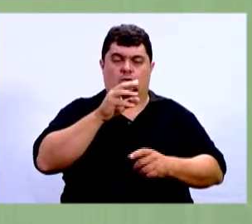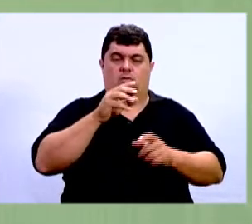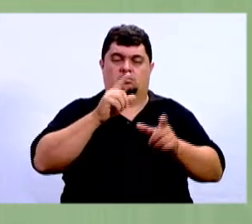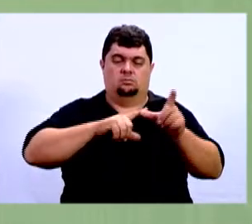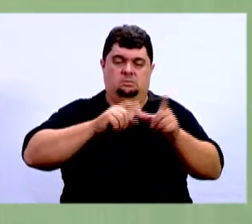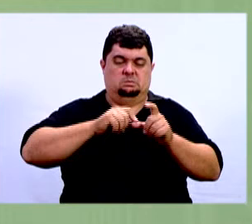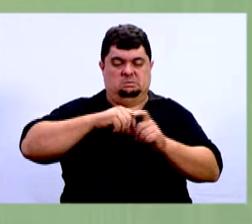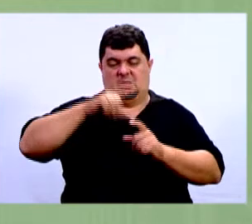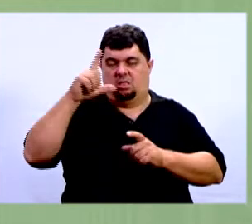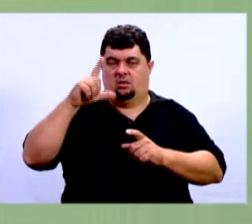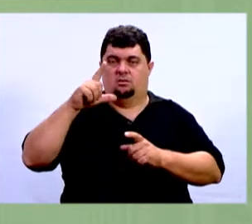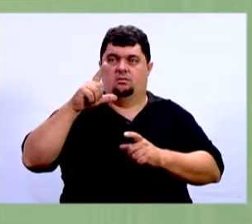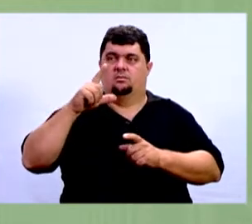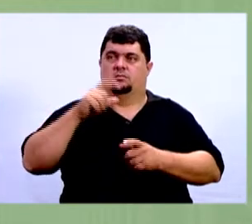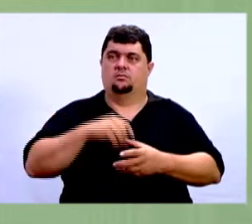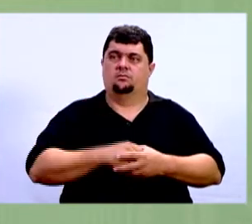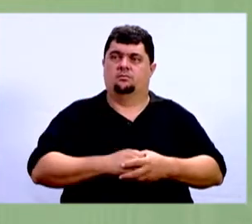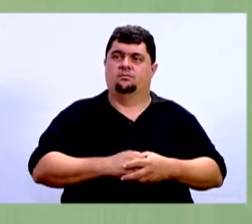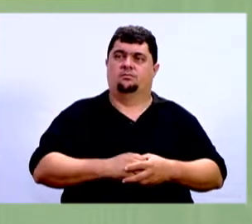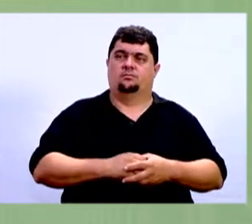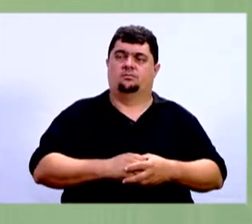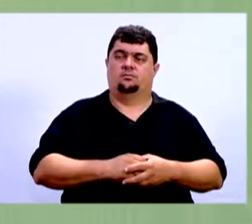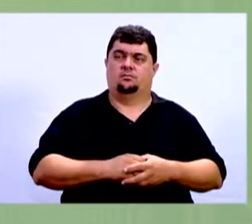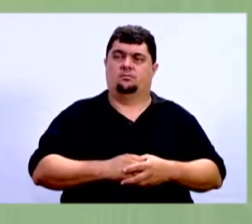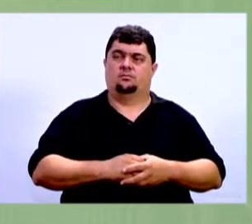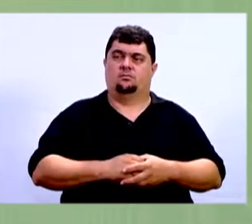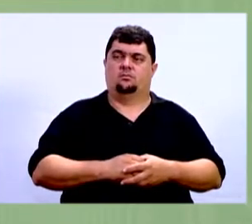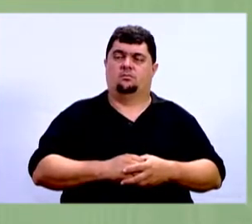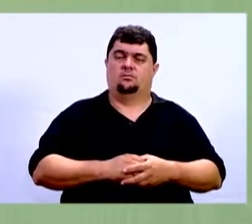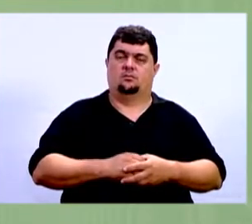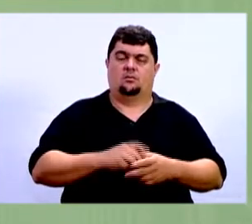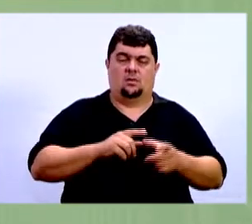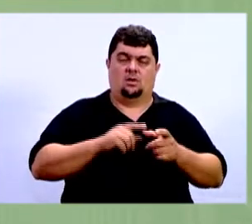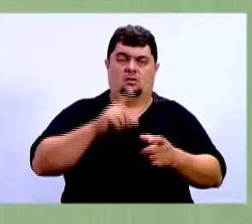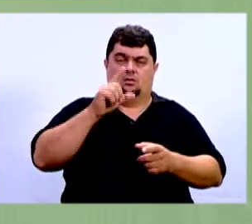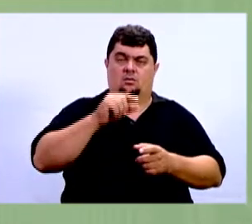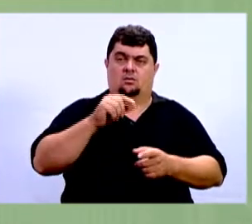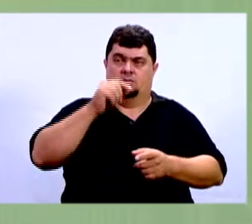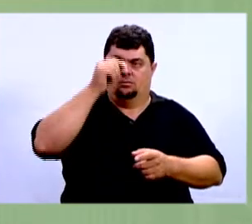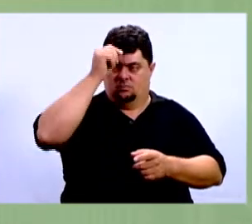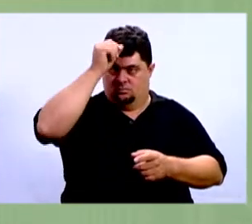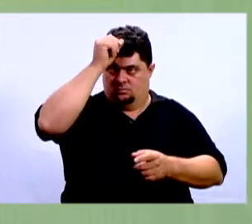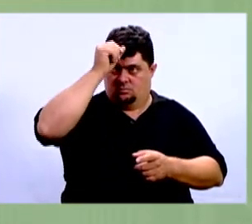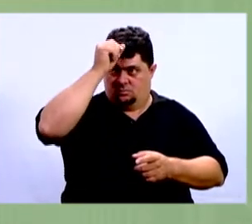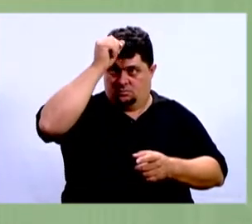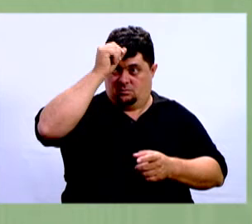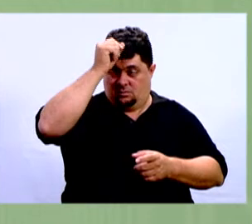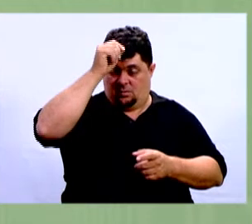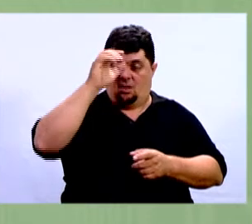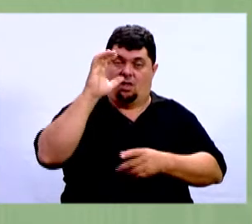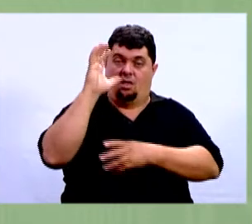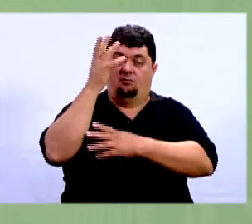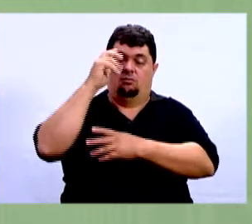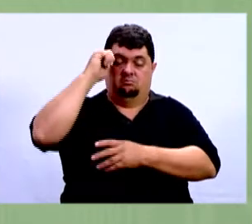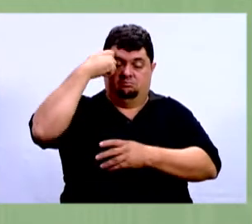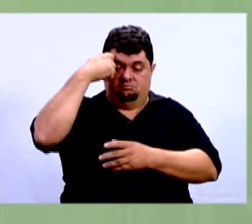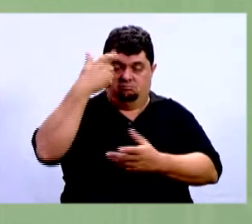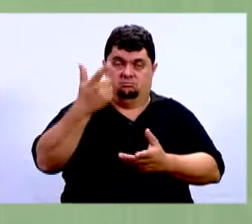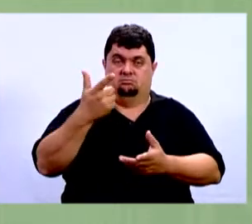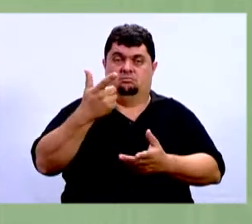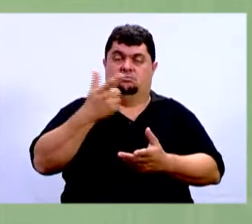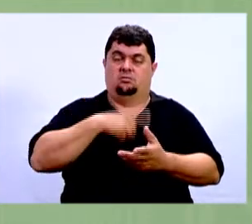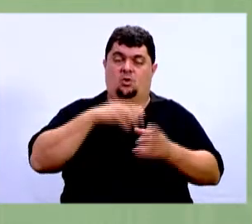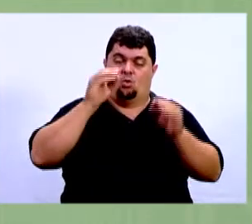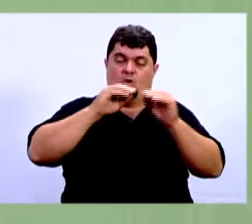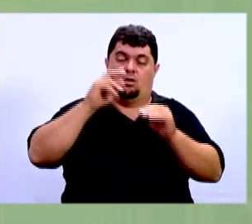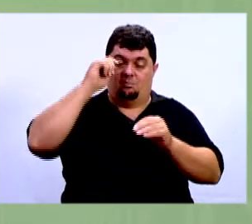E aí o Ricardo em caixa, só lembrando que a primeira letra é em minúsculo. Qual é o nome da obra dele? A Floresta Negra. Então eu coloco ali,